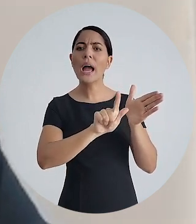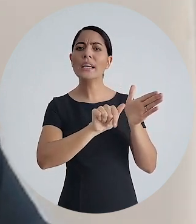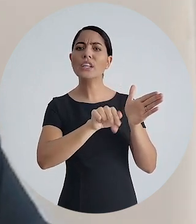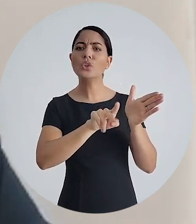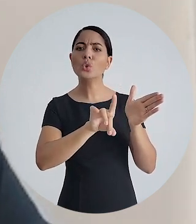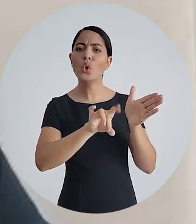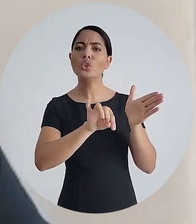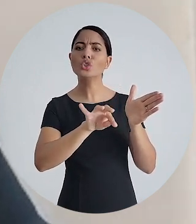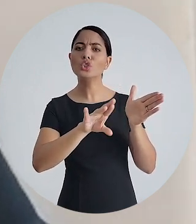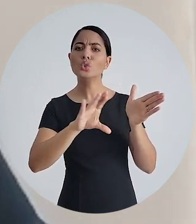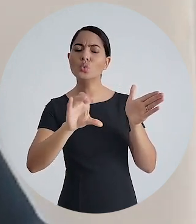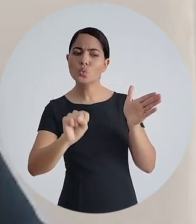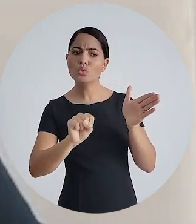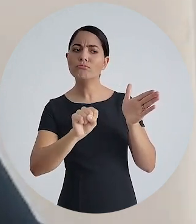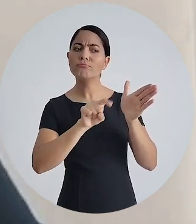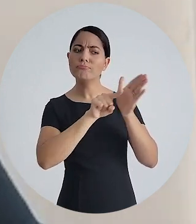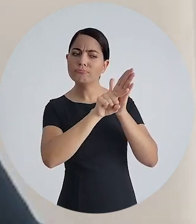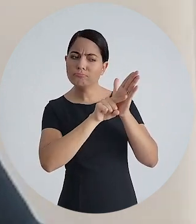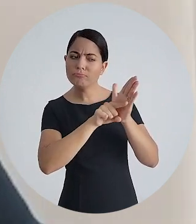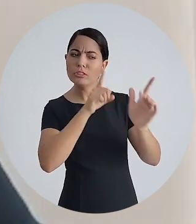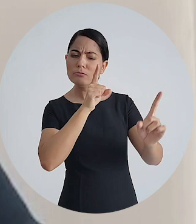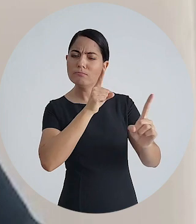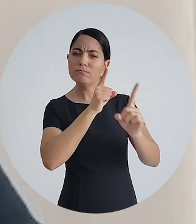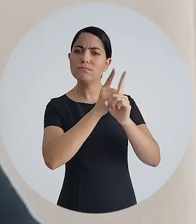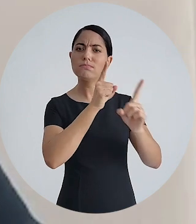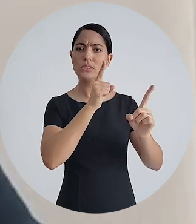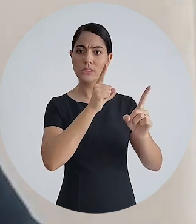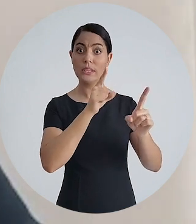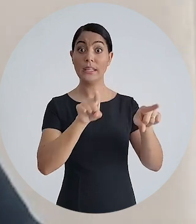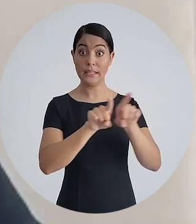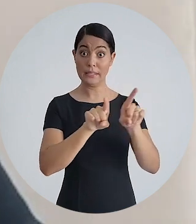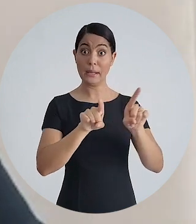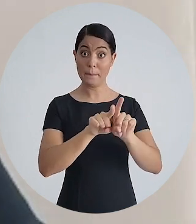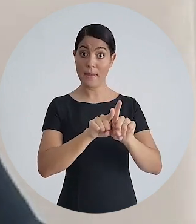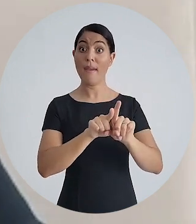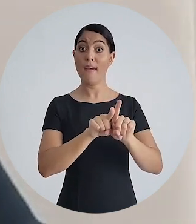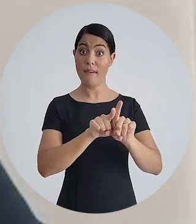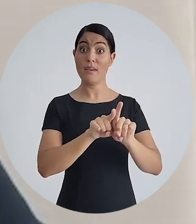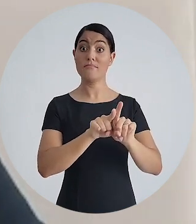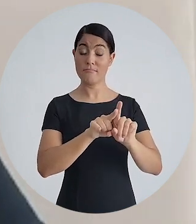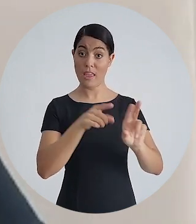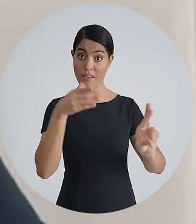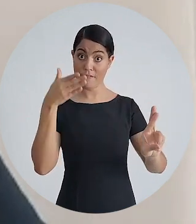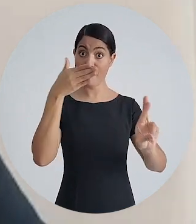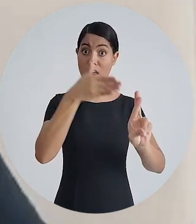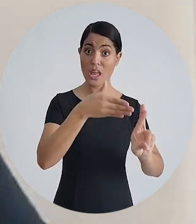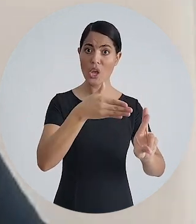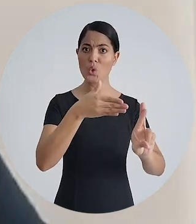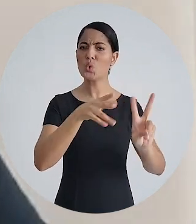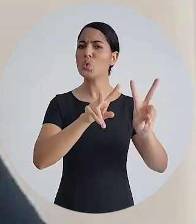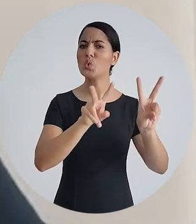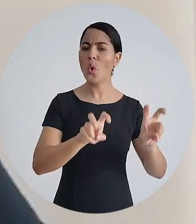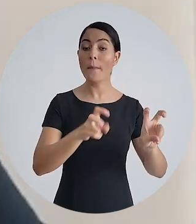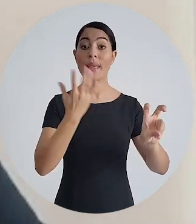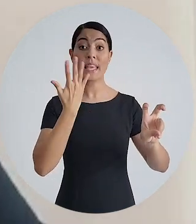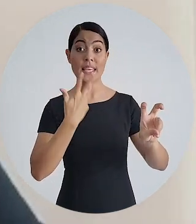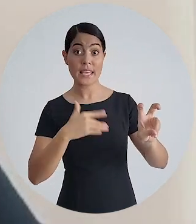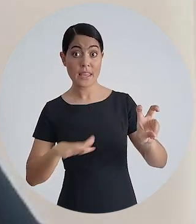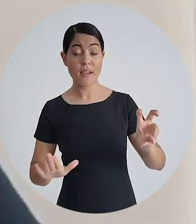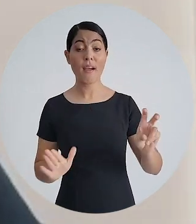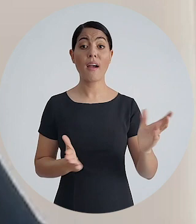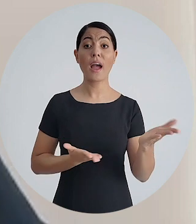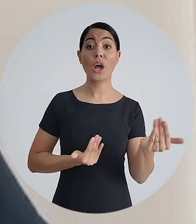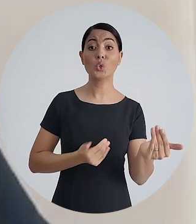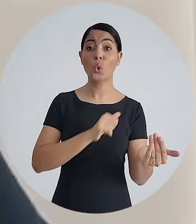os dados e as referências que são discutidas a partir do Conselho Nacional dos Direitos da Criança e